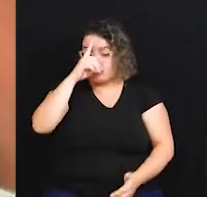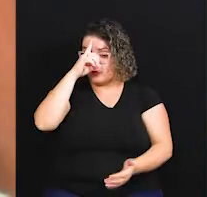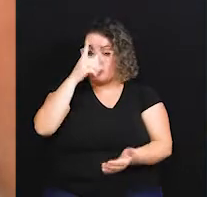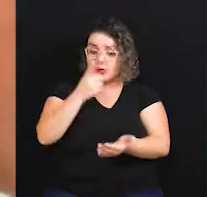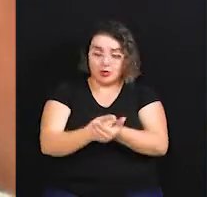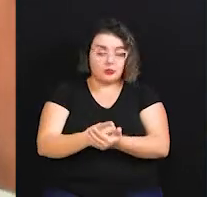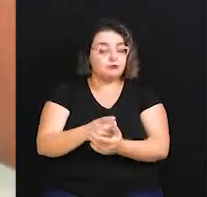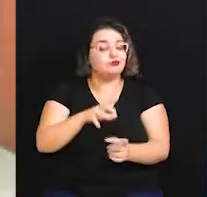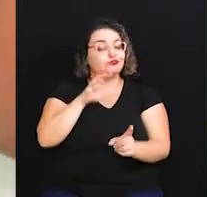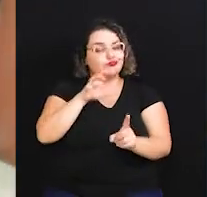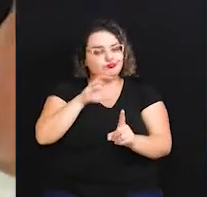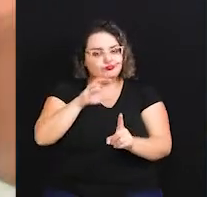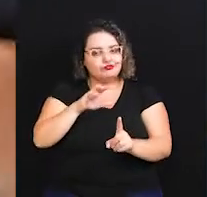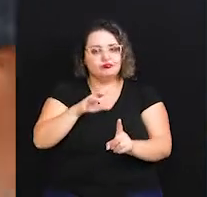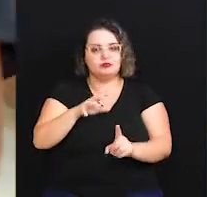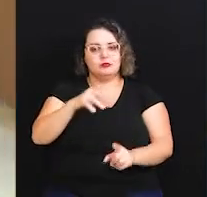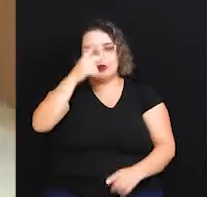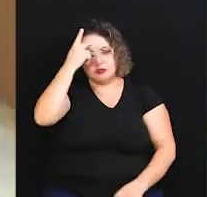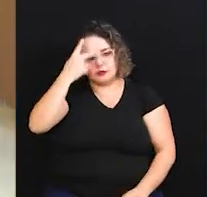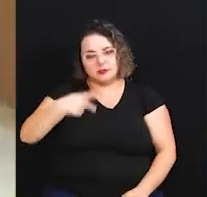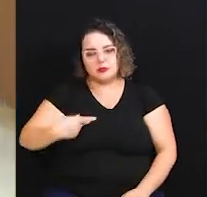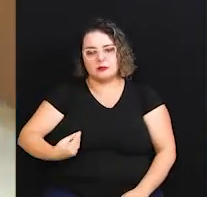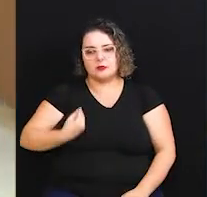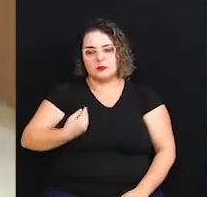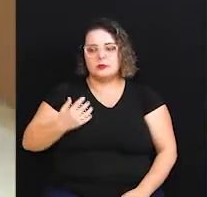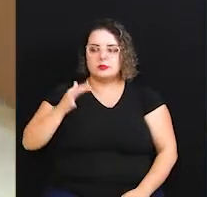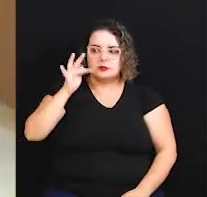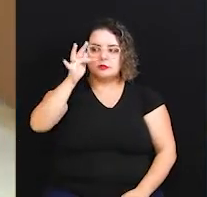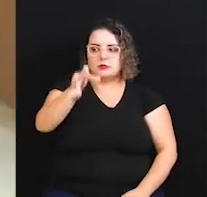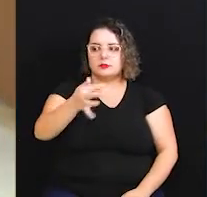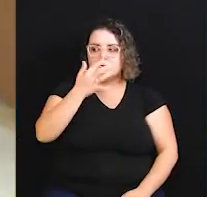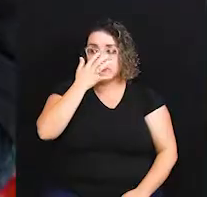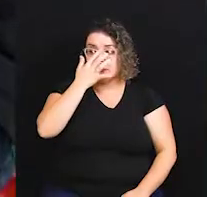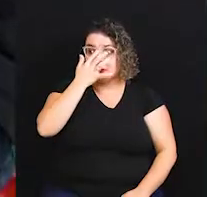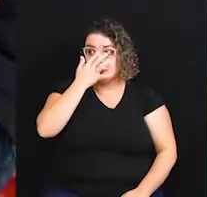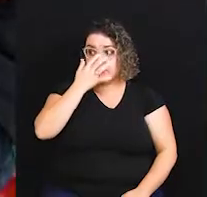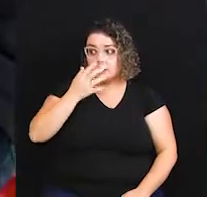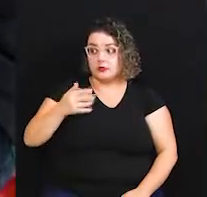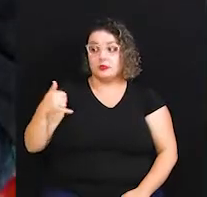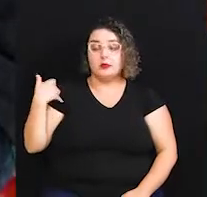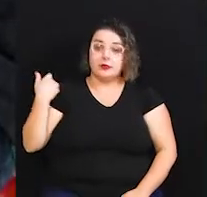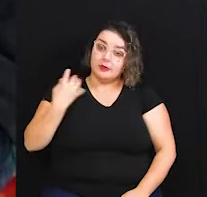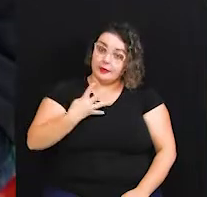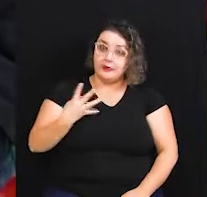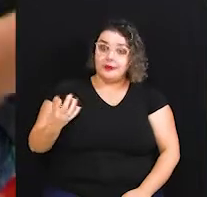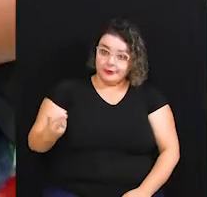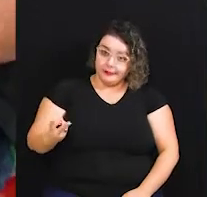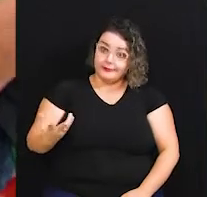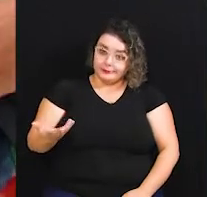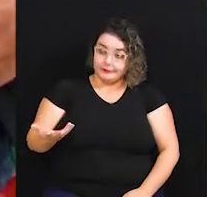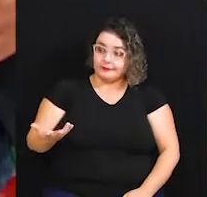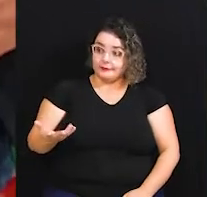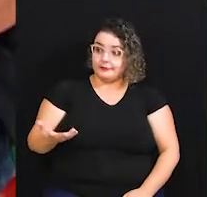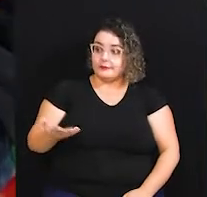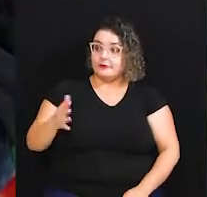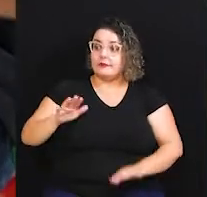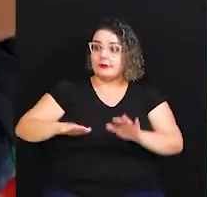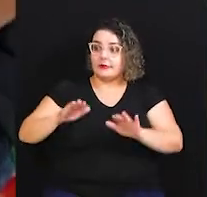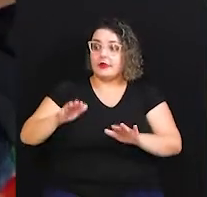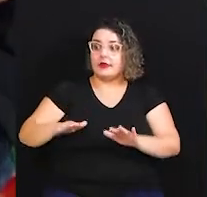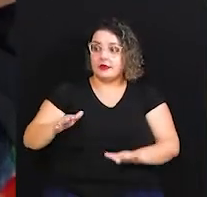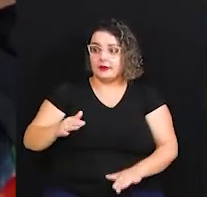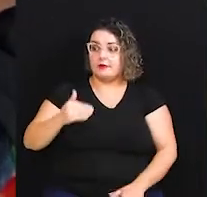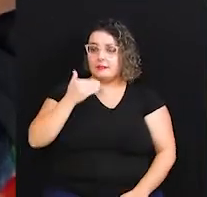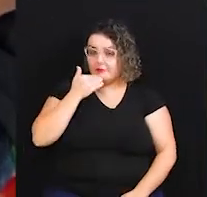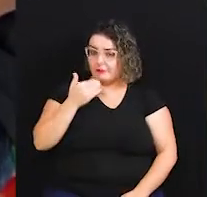as decisões que vão influenciar as nossas vidas lá na frente. Eu falo que hoje eu estou com 42, né? E que às vezes